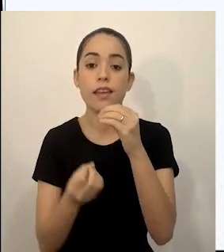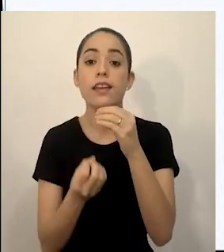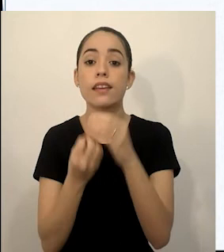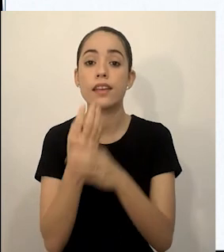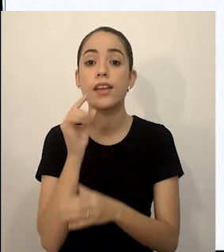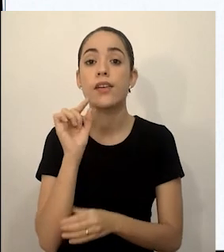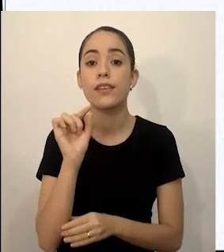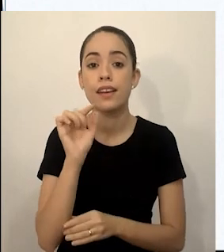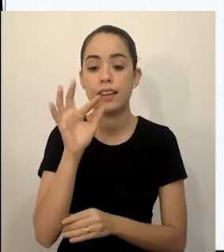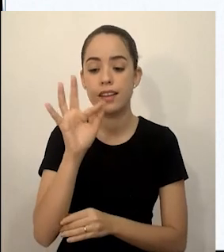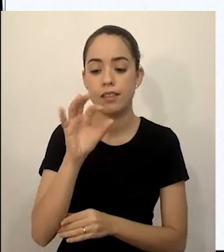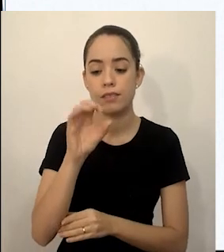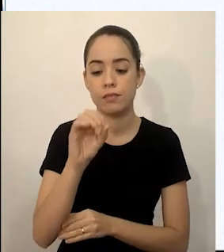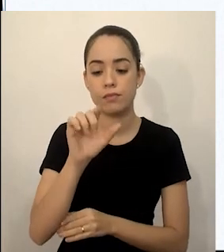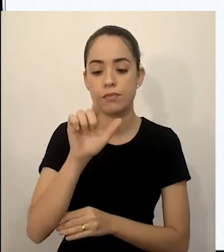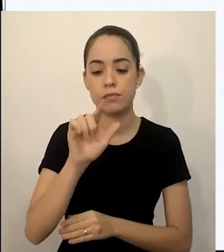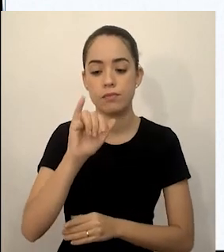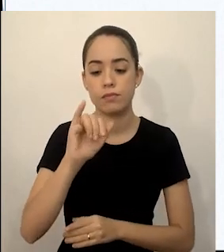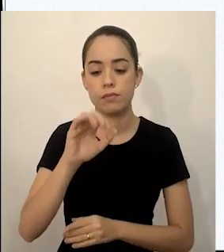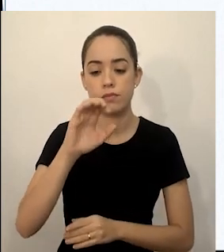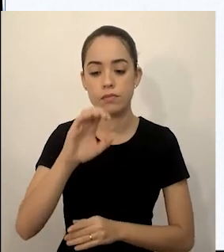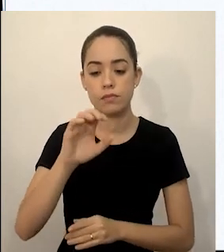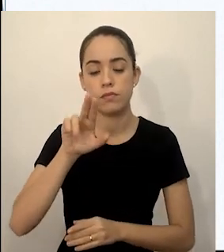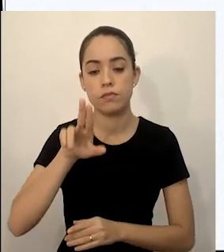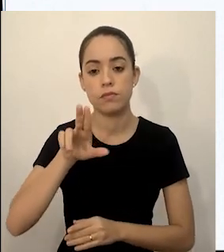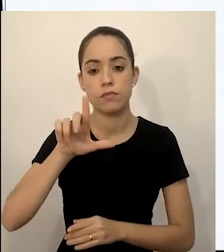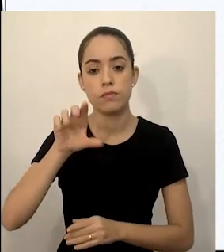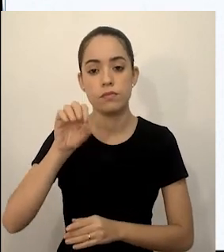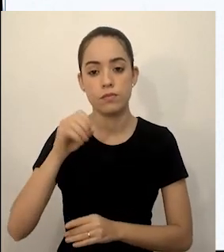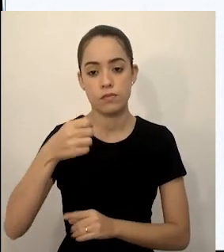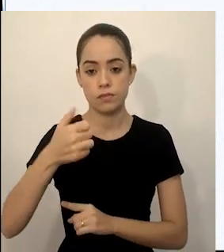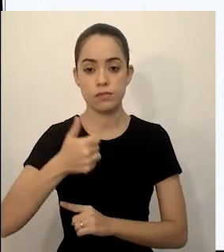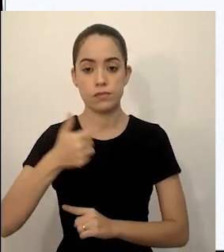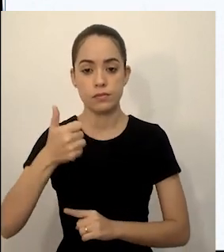formando assim o folículo primordial.